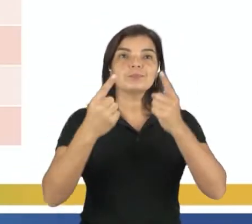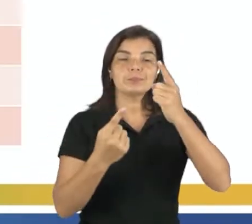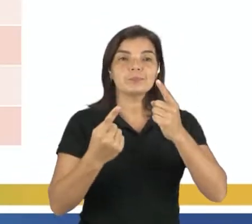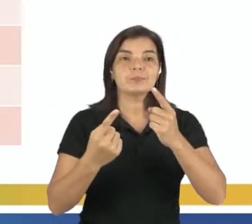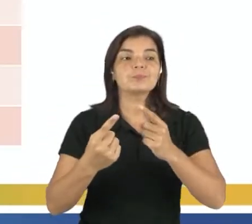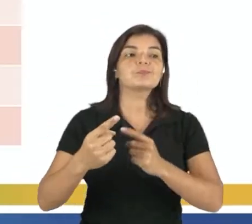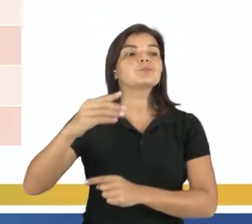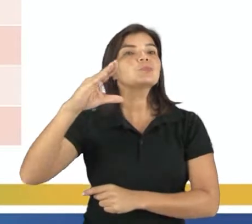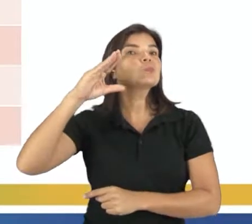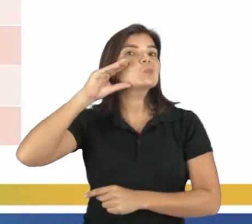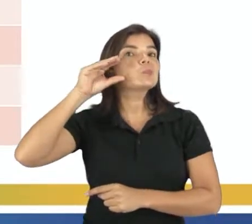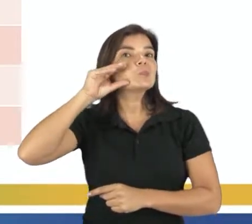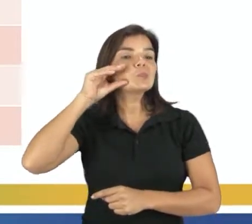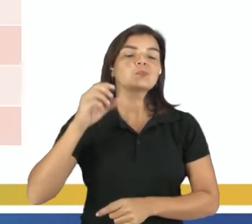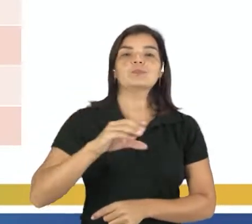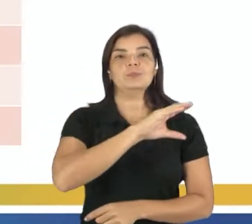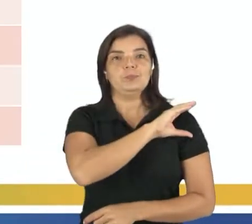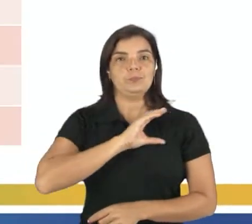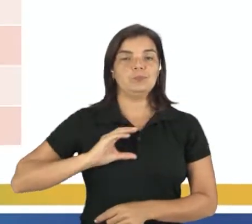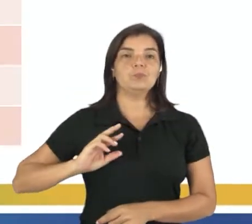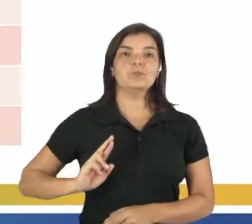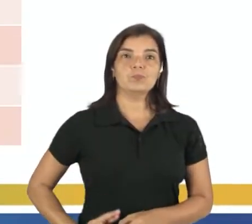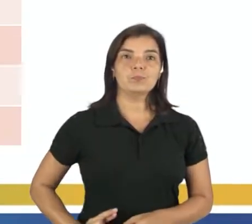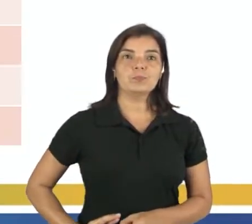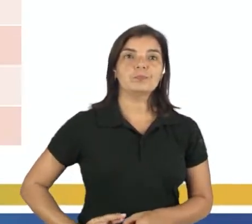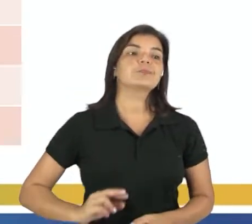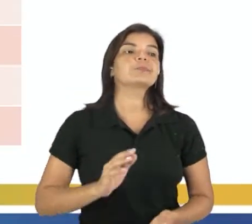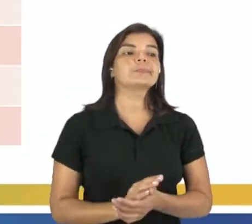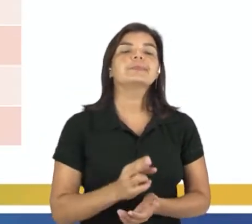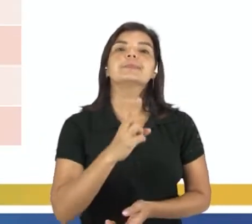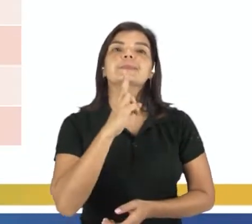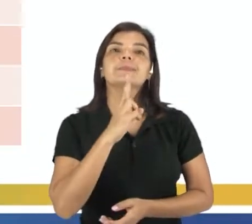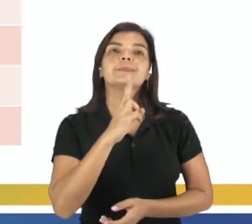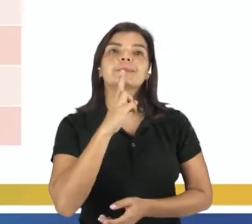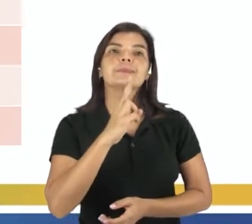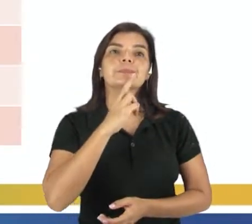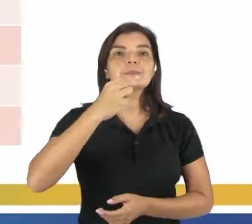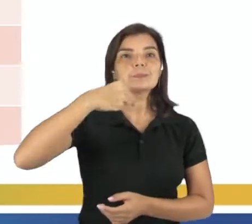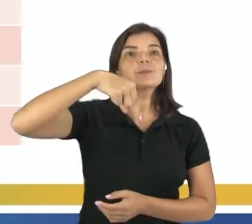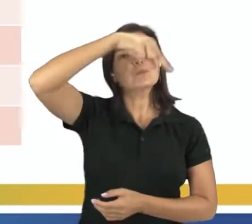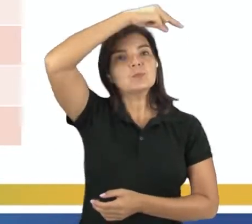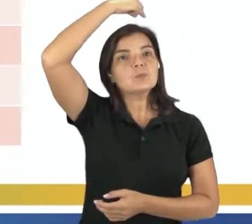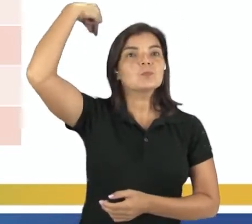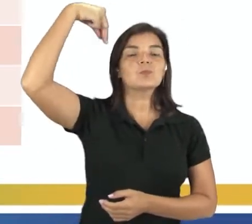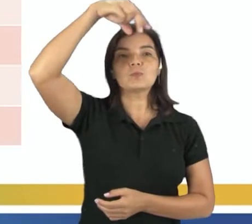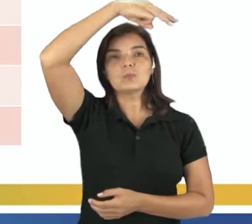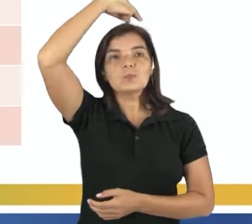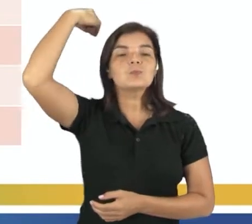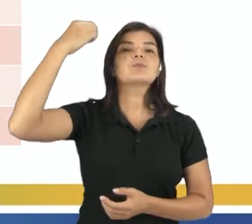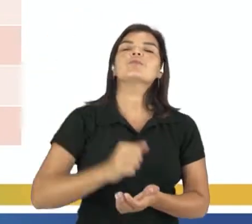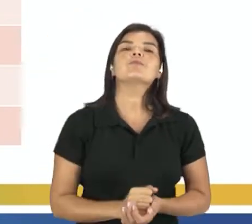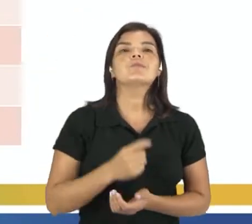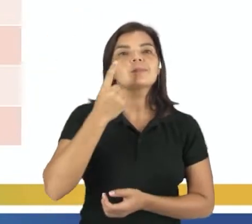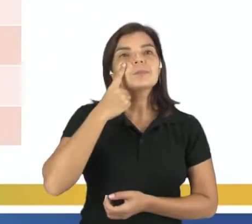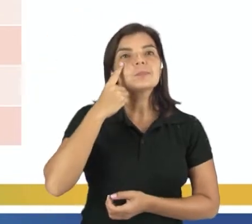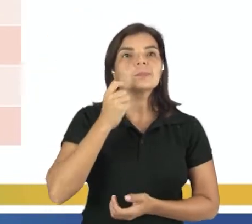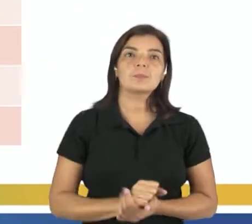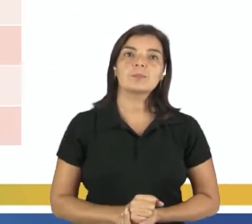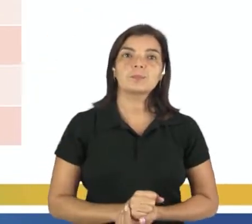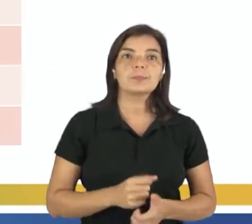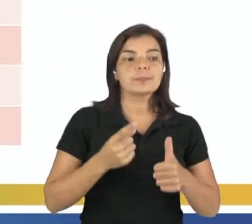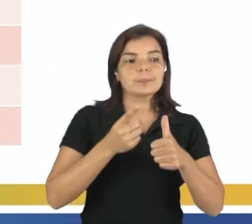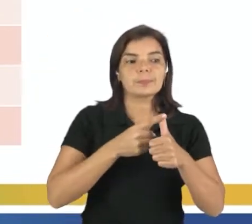Rica, El Salvador, Honduras e México. Mas eu queria aqui dar uma ênfase na segunda coluna e na terceira. Primeiro,